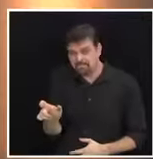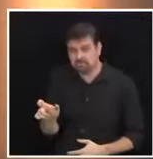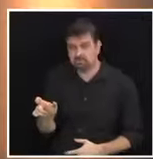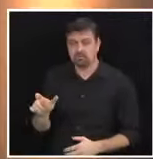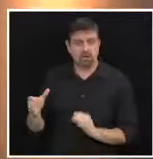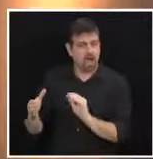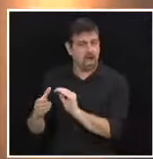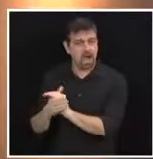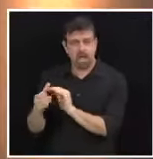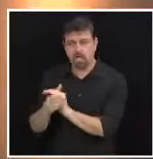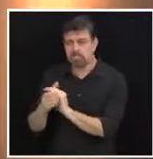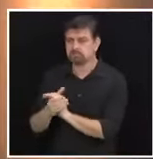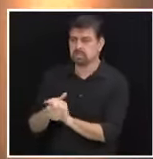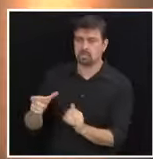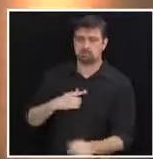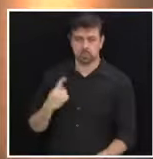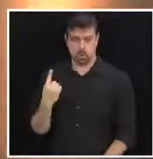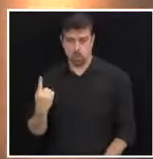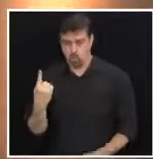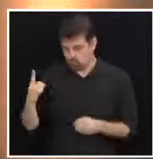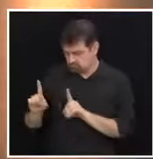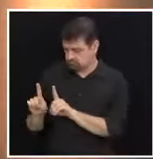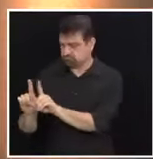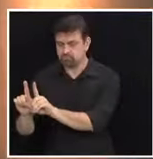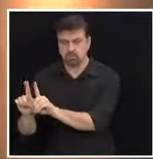mantêm um relacionamento só, não